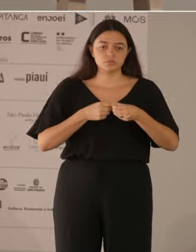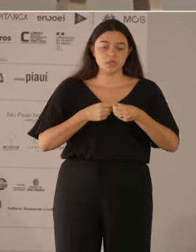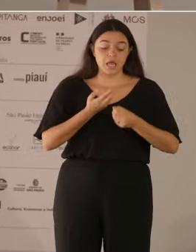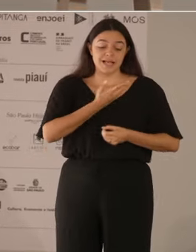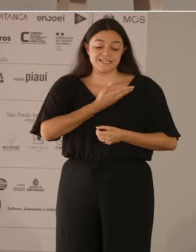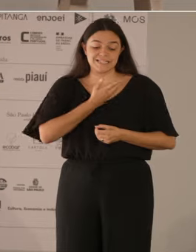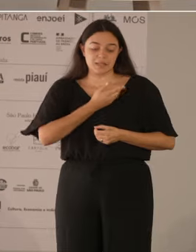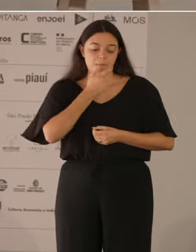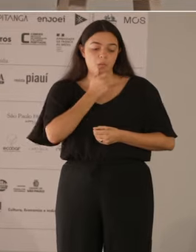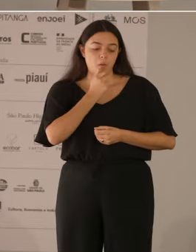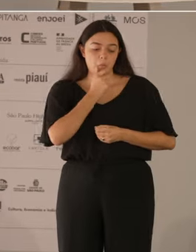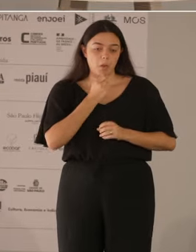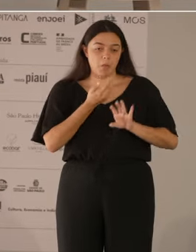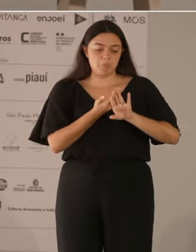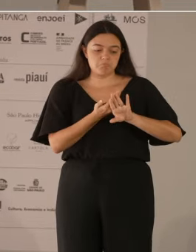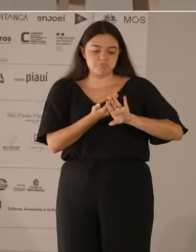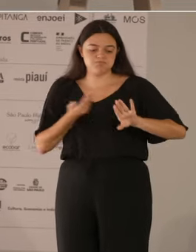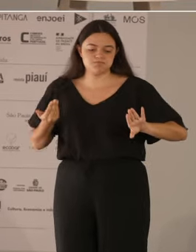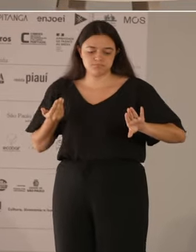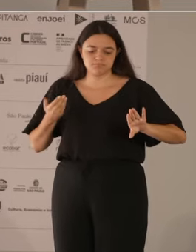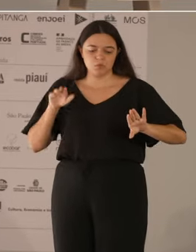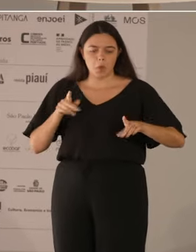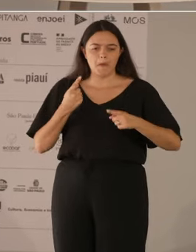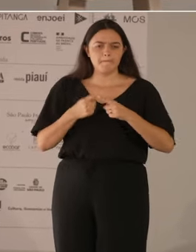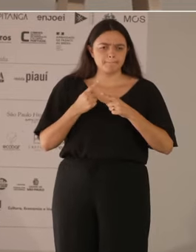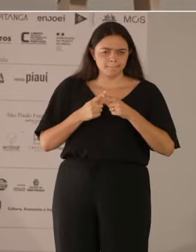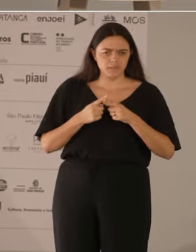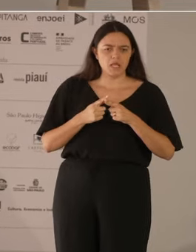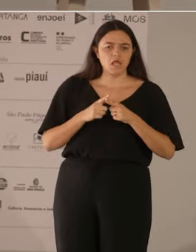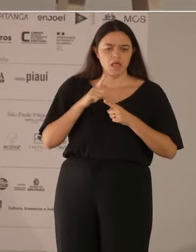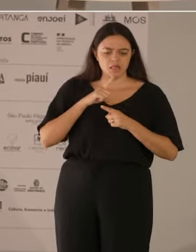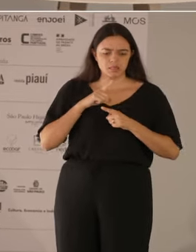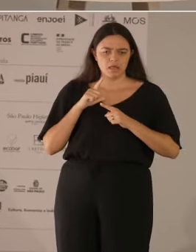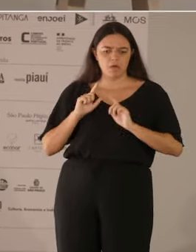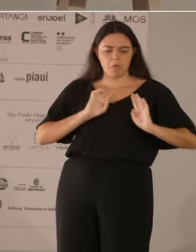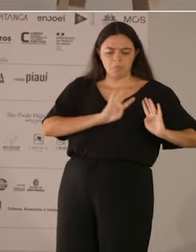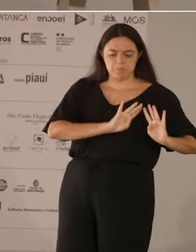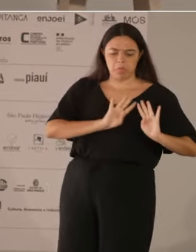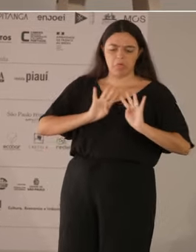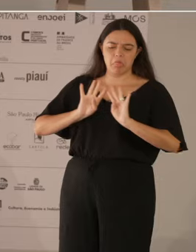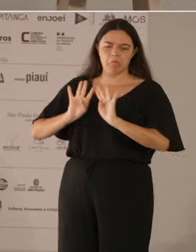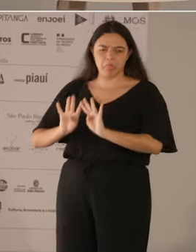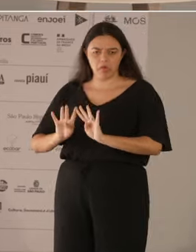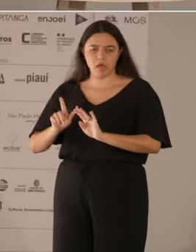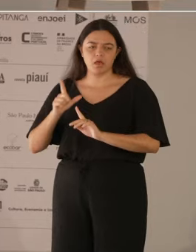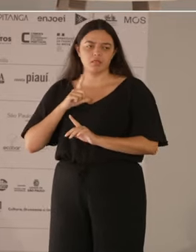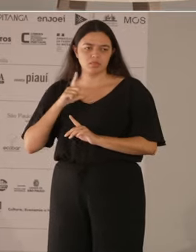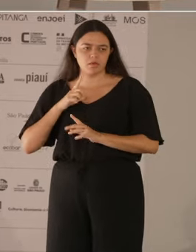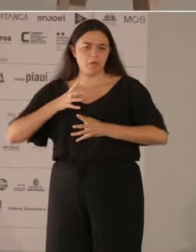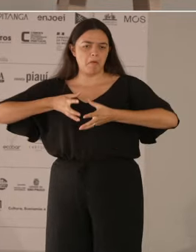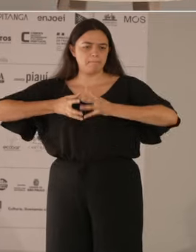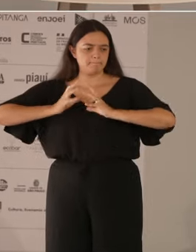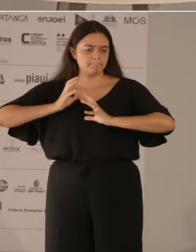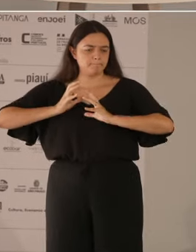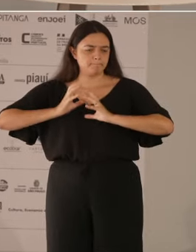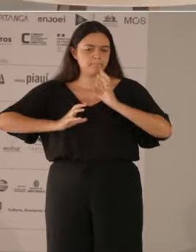expulsas de lá. E teve passeata e tal. E a outra é uma briga dela na